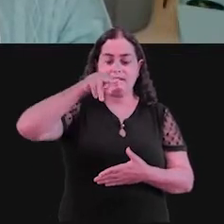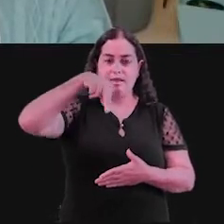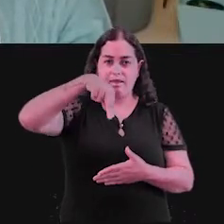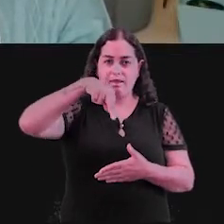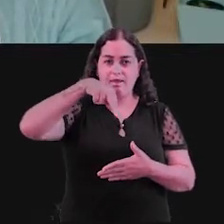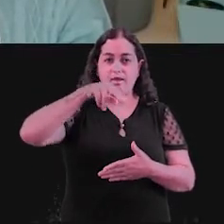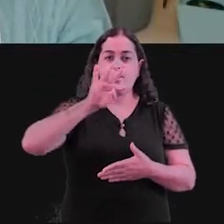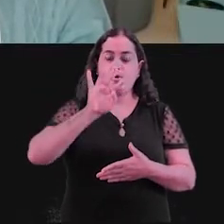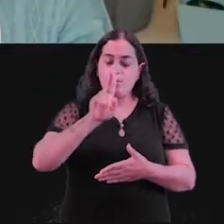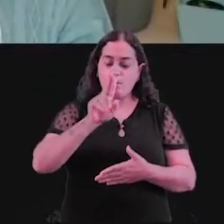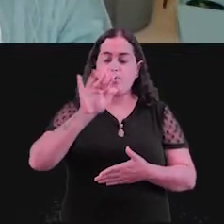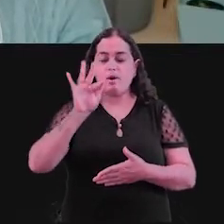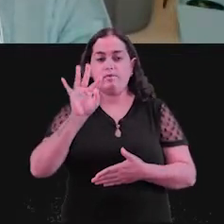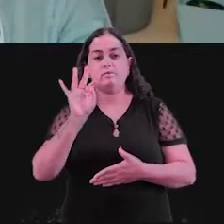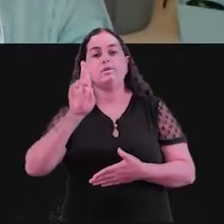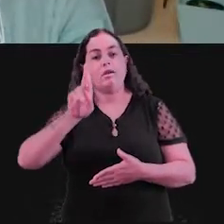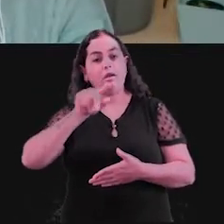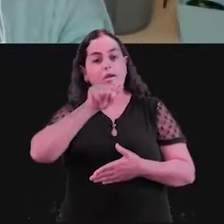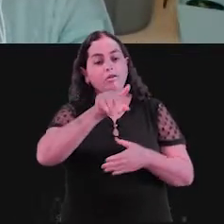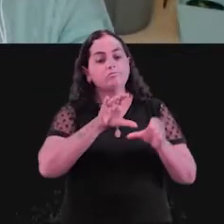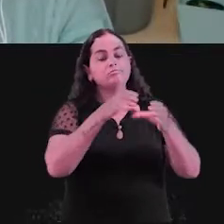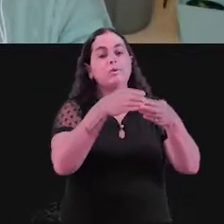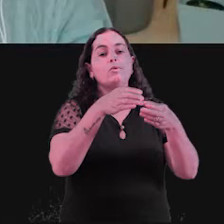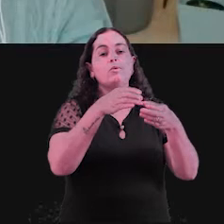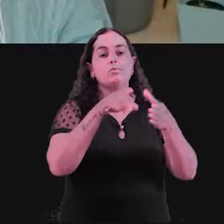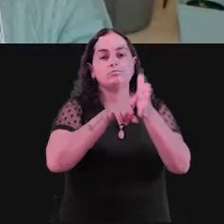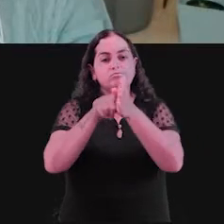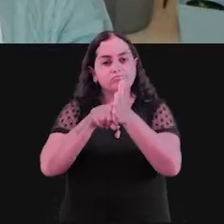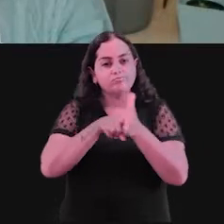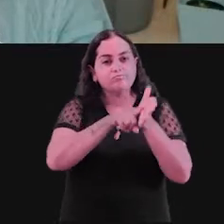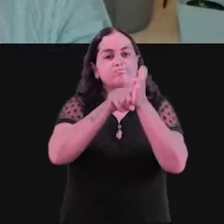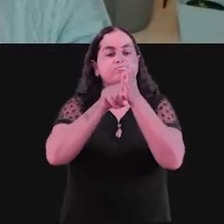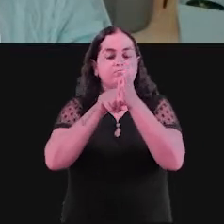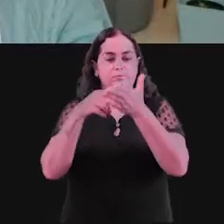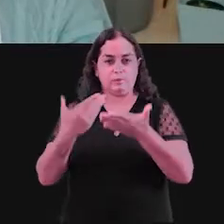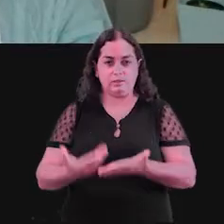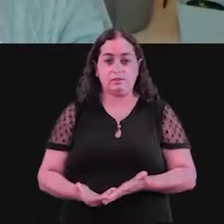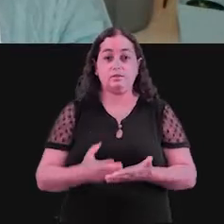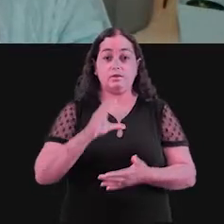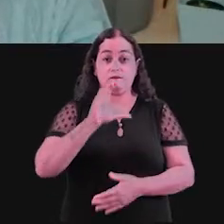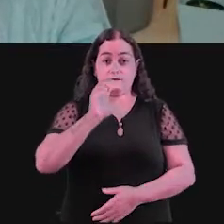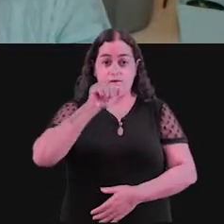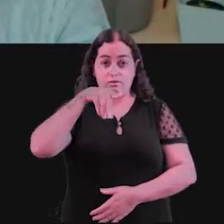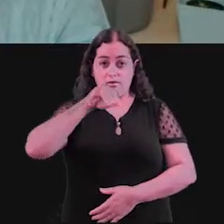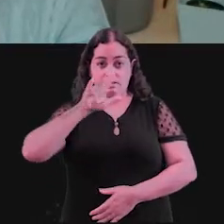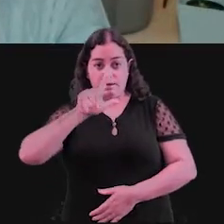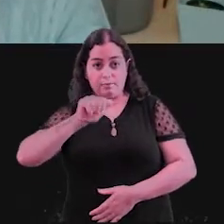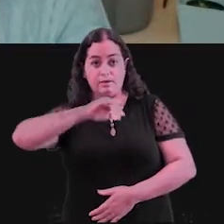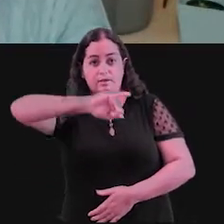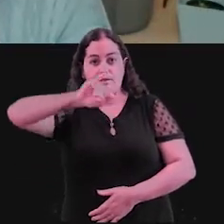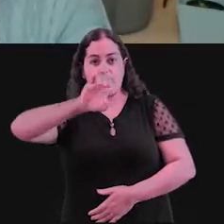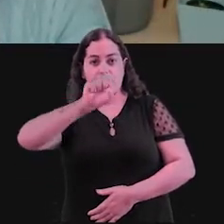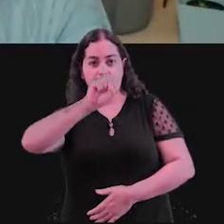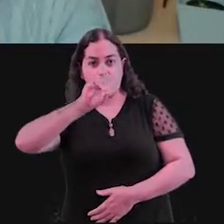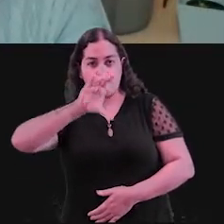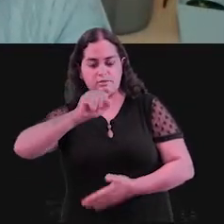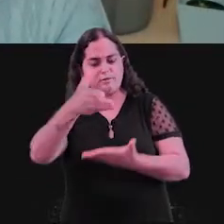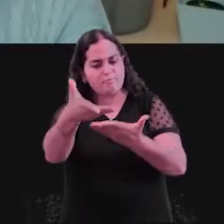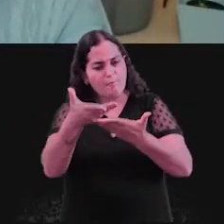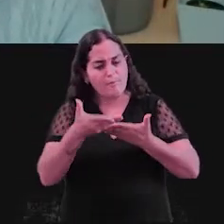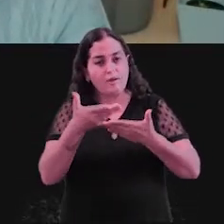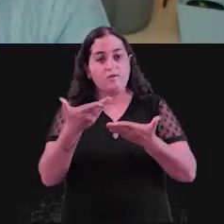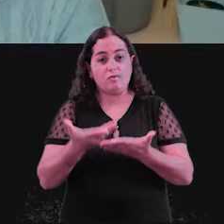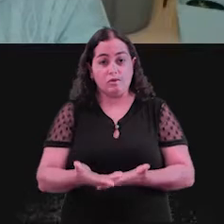e bolsista de produtividade em pesquisa na área de divulgação científica. Camila, Jéssica, sejam